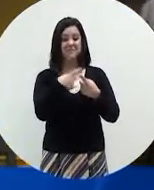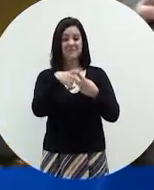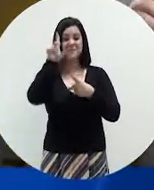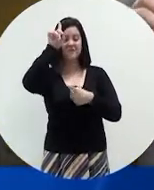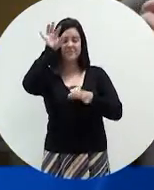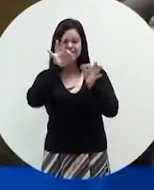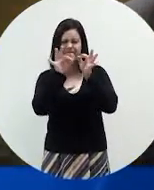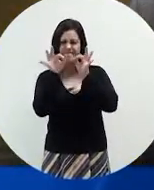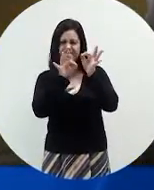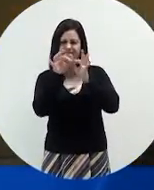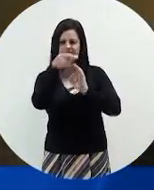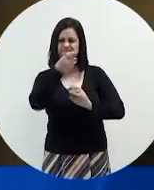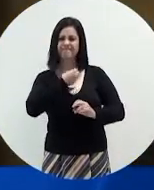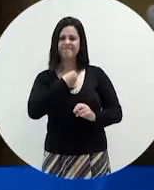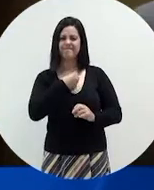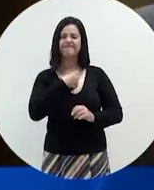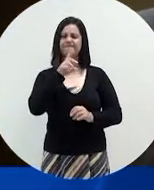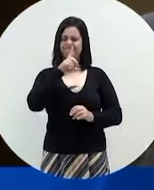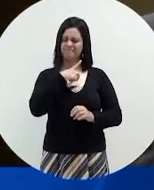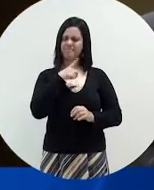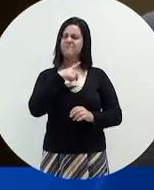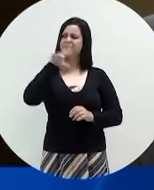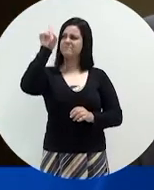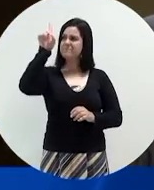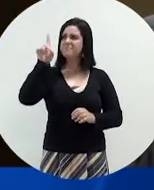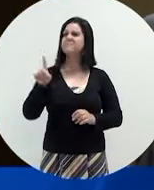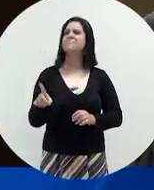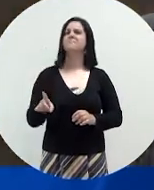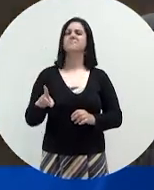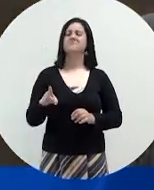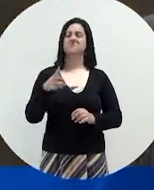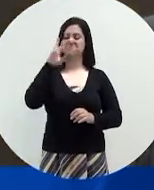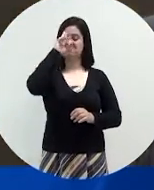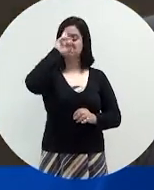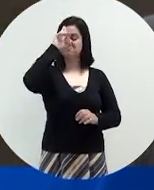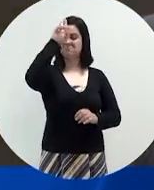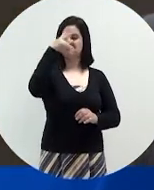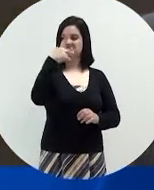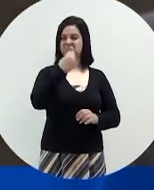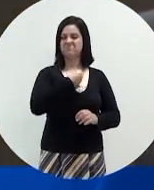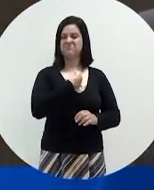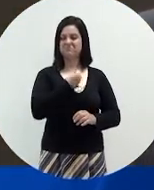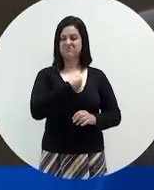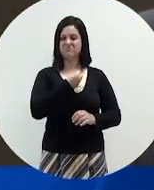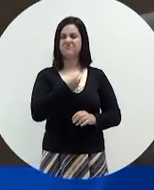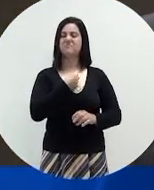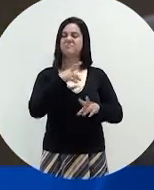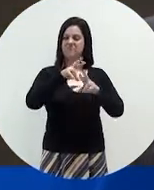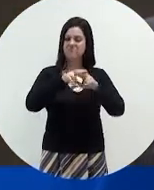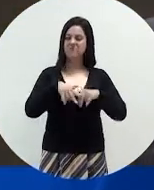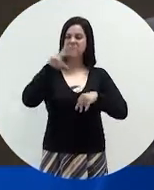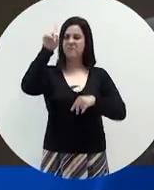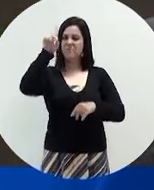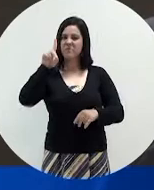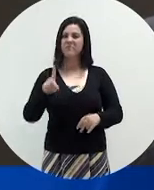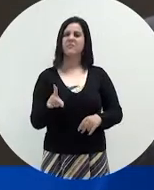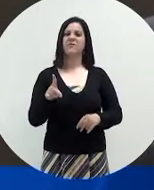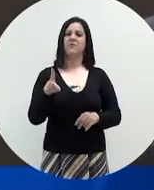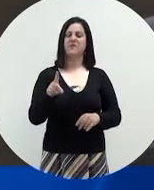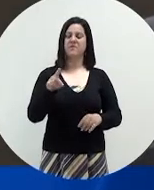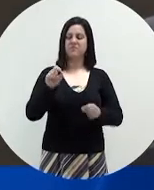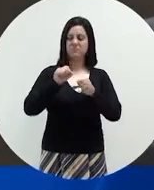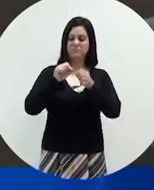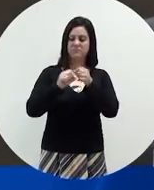tem esse direito? É porque Ele criou você. Ele criou você.